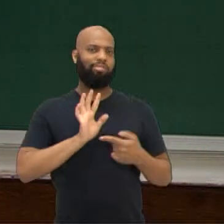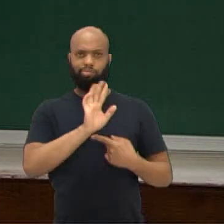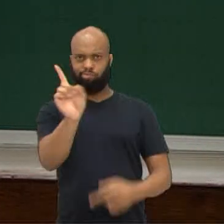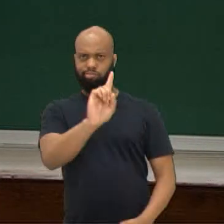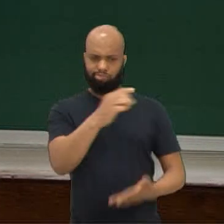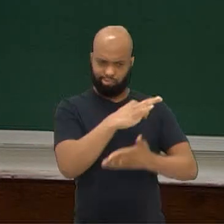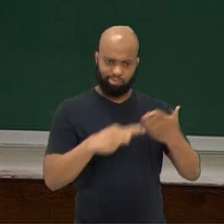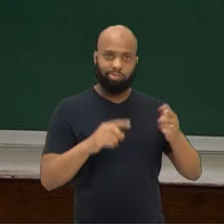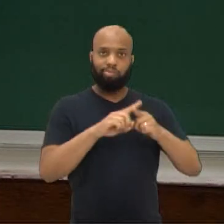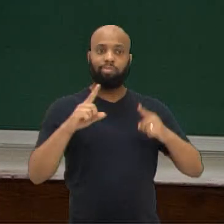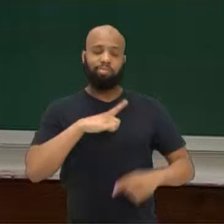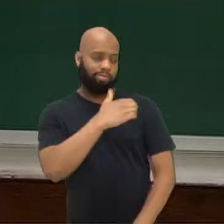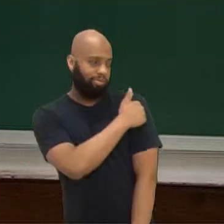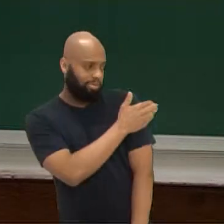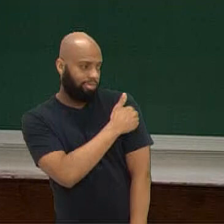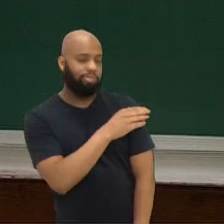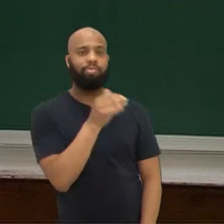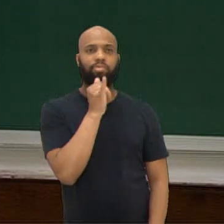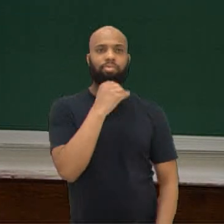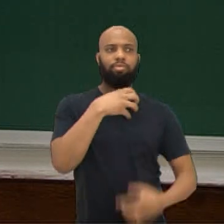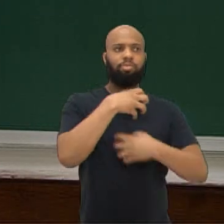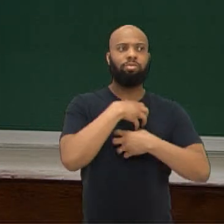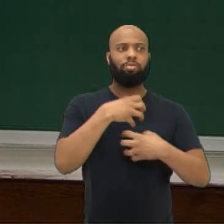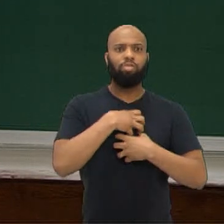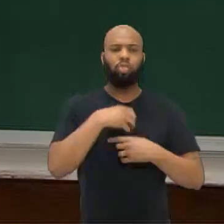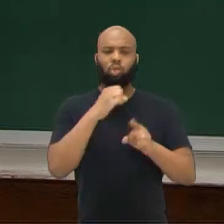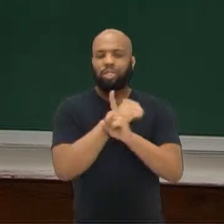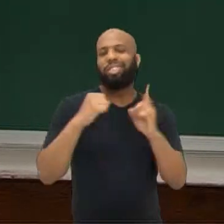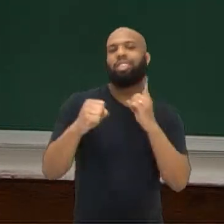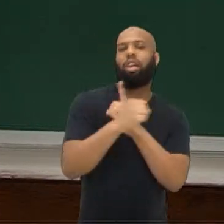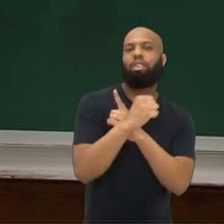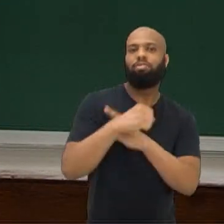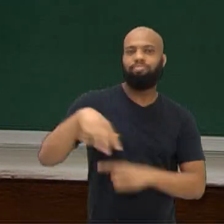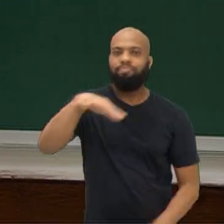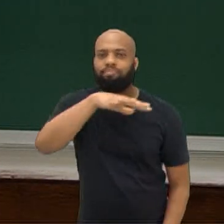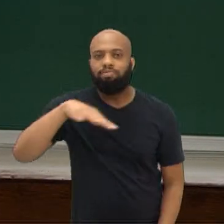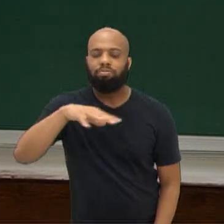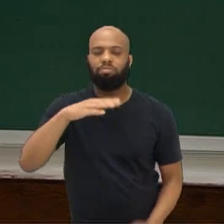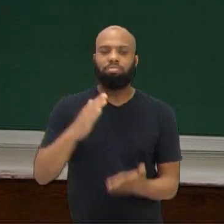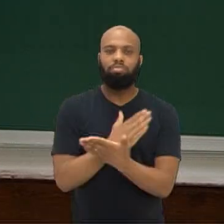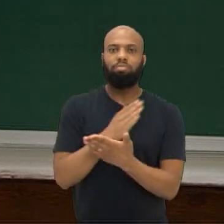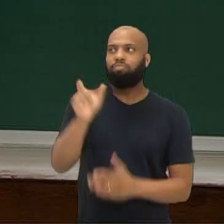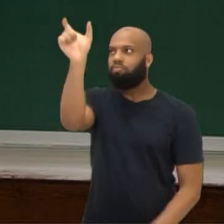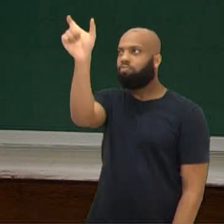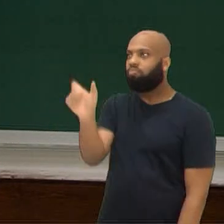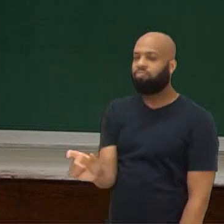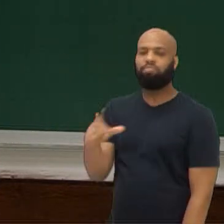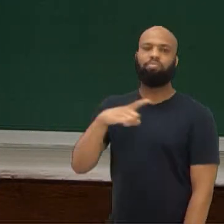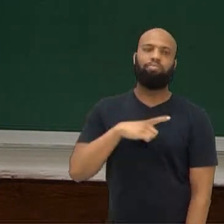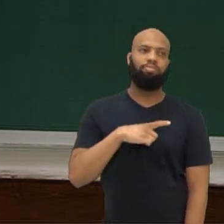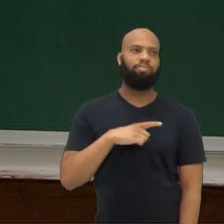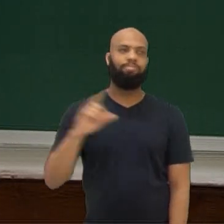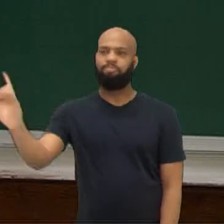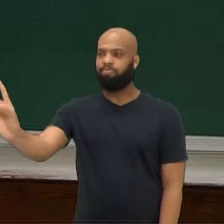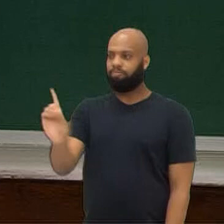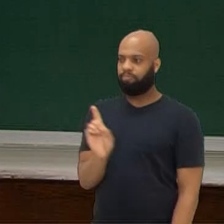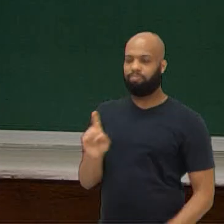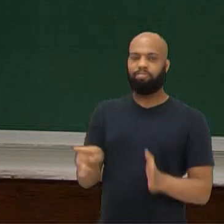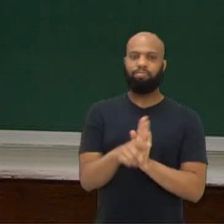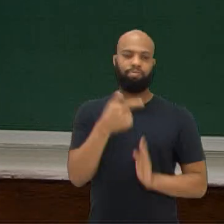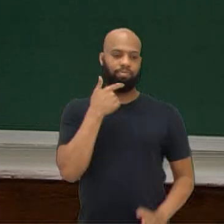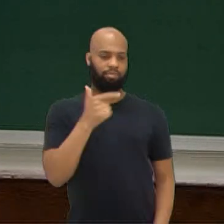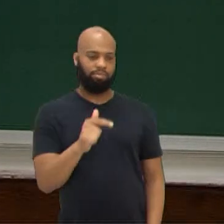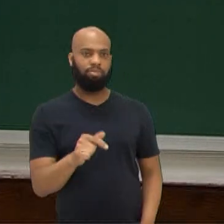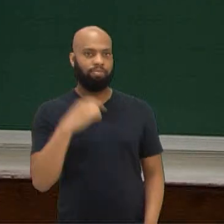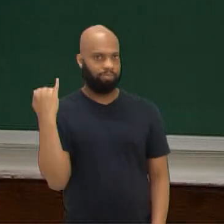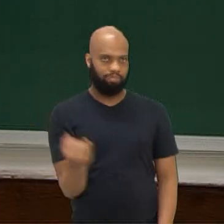maior seja na questão de estratos sociais, né? De determinados sujeitos que não veem como uma língua de